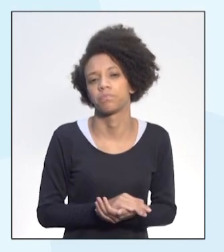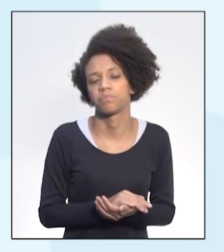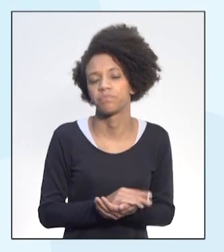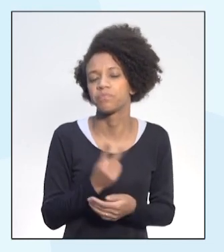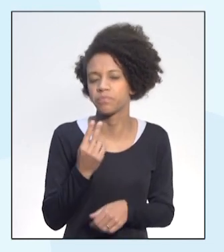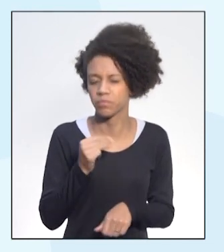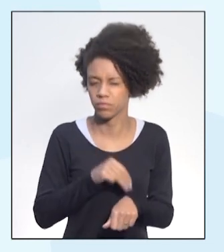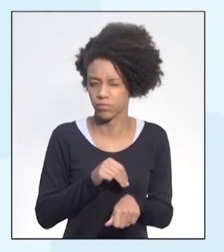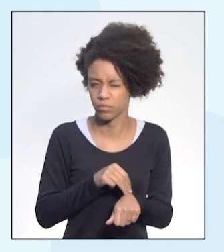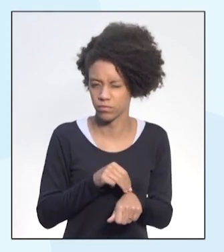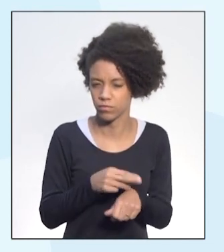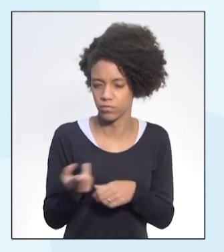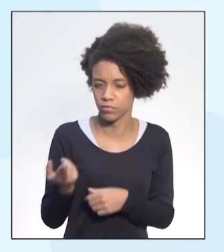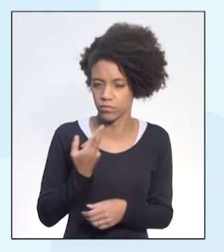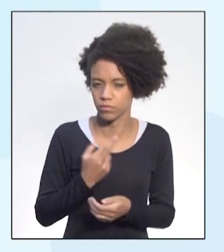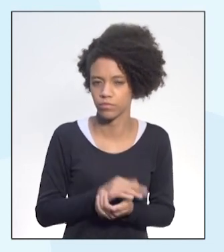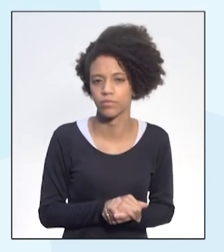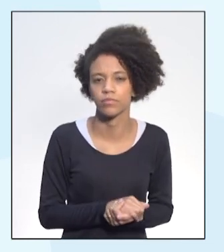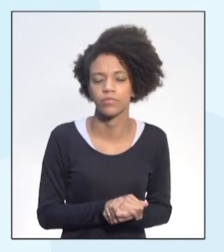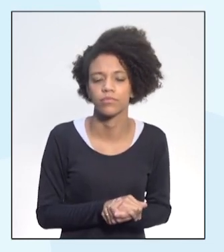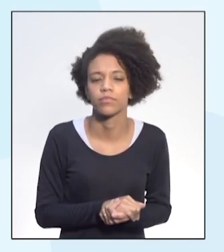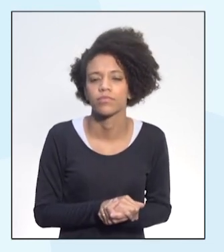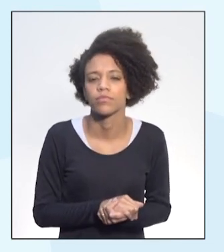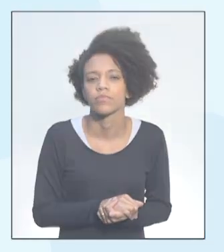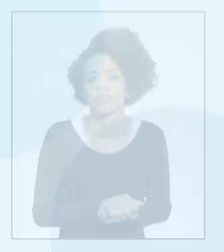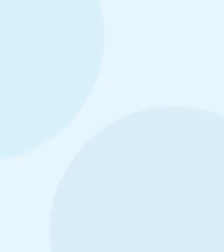2 minutinhos para vocês responderem.